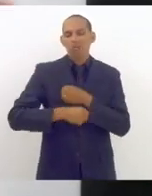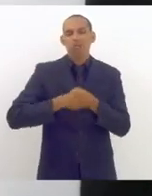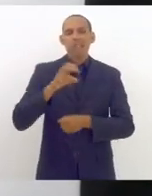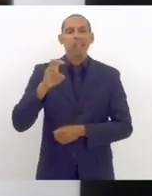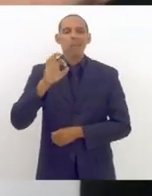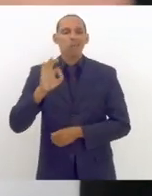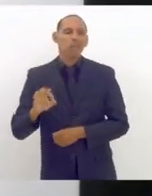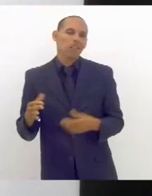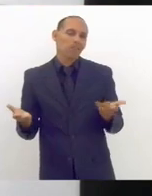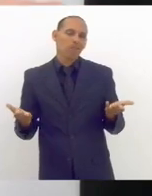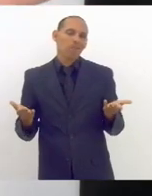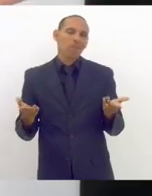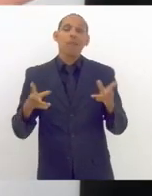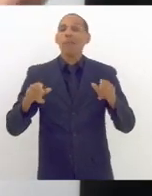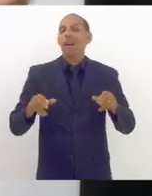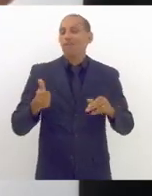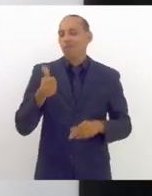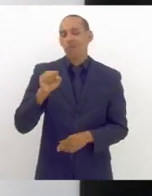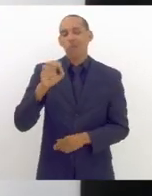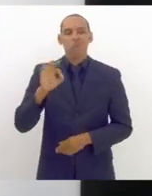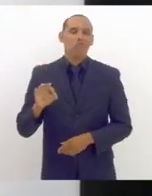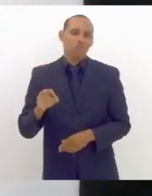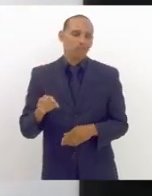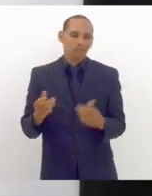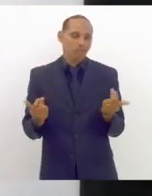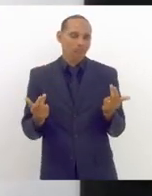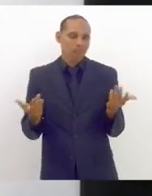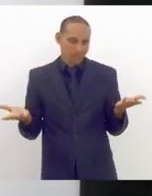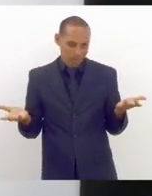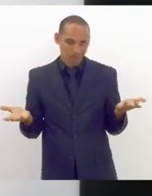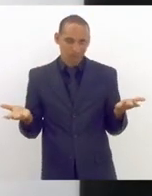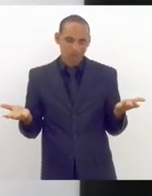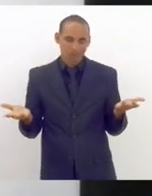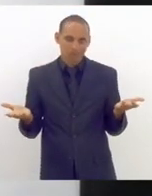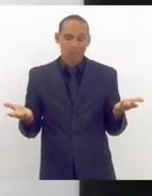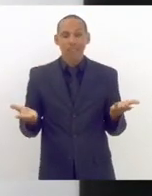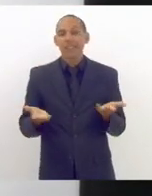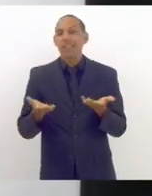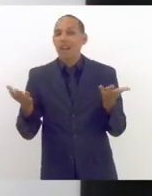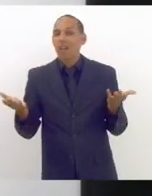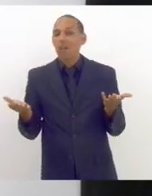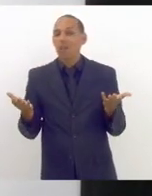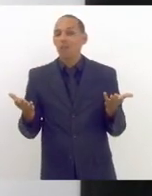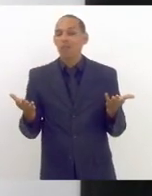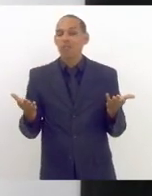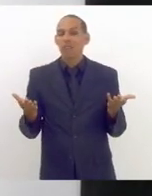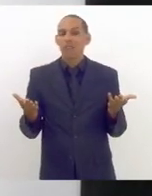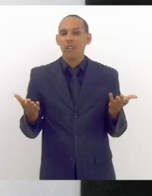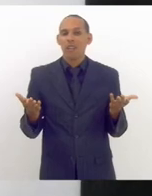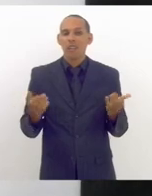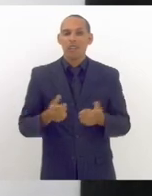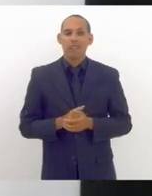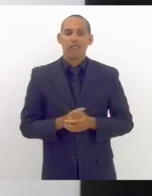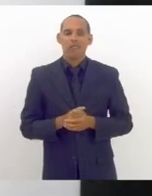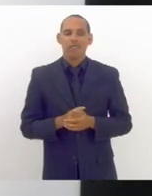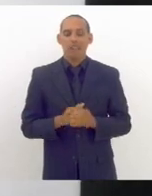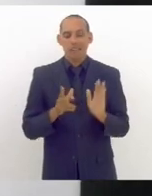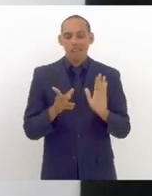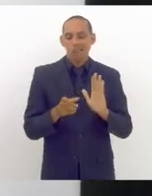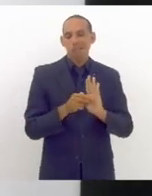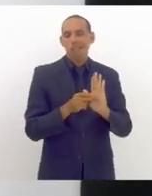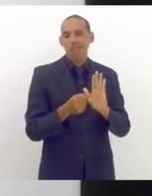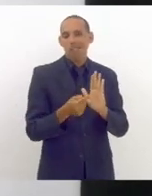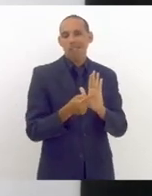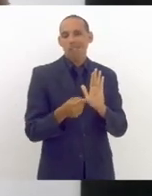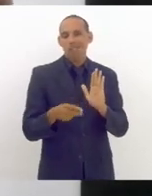de cinco que dá os mesmos 18 Então tudo isso tem como emendas